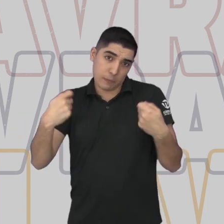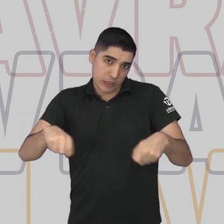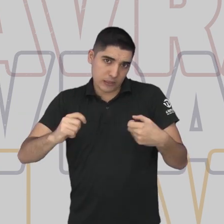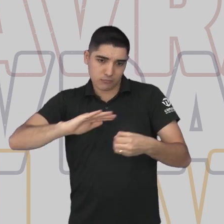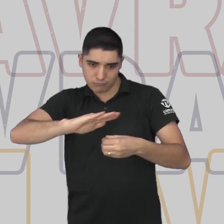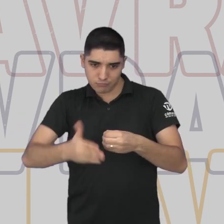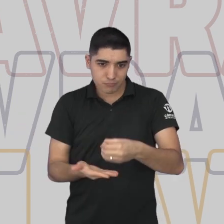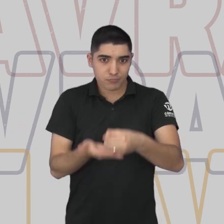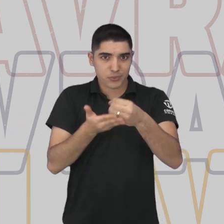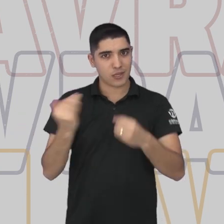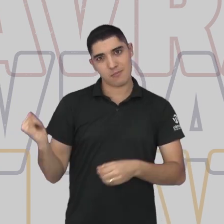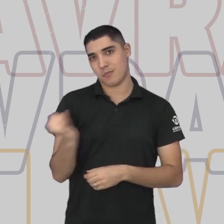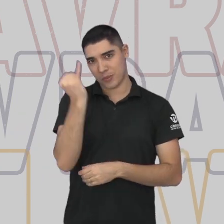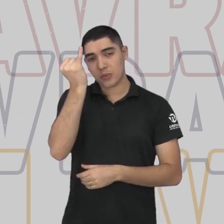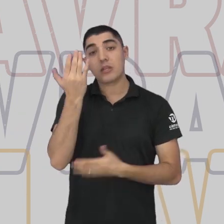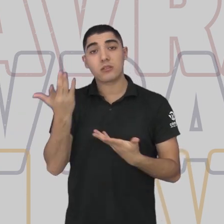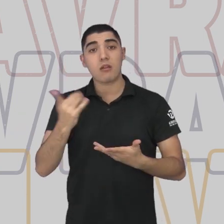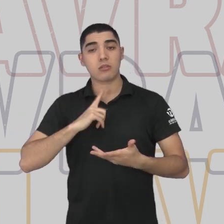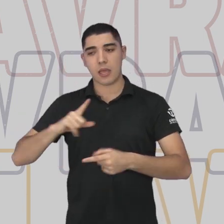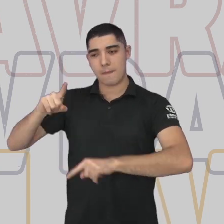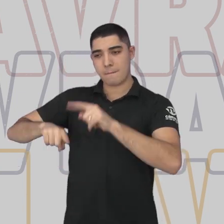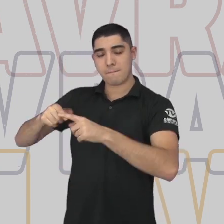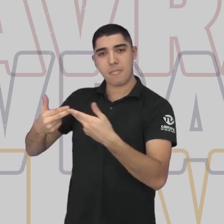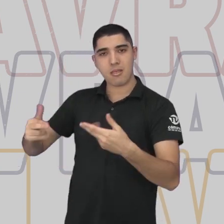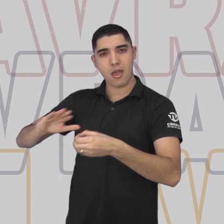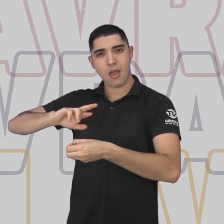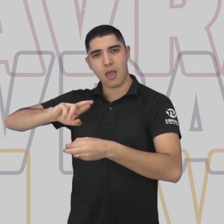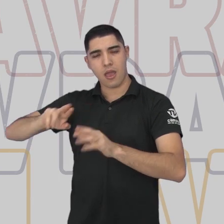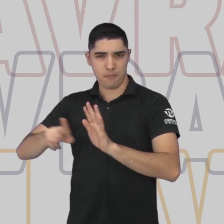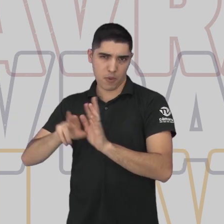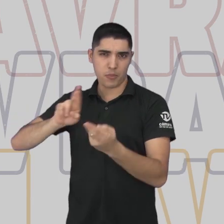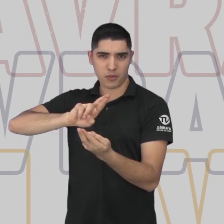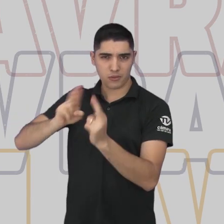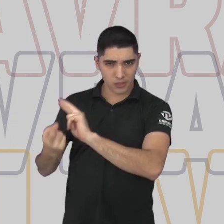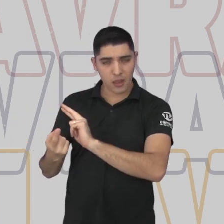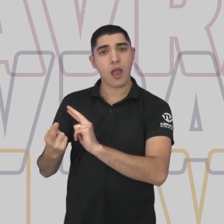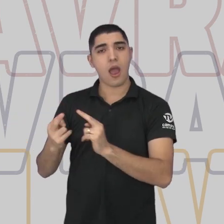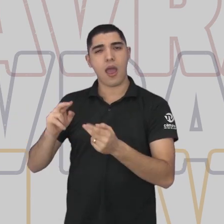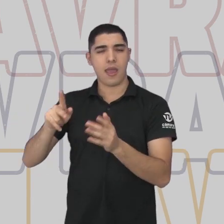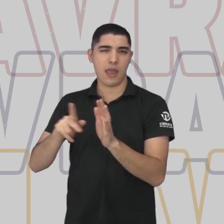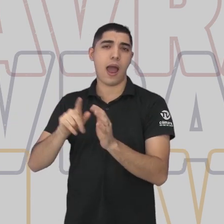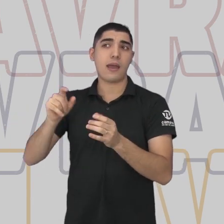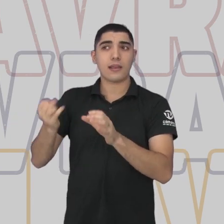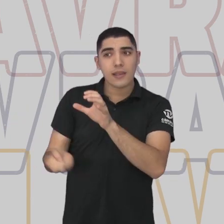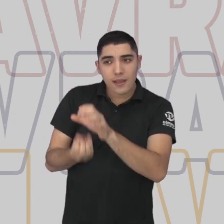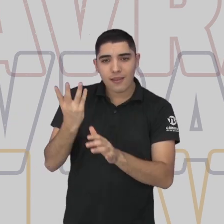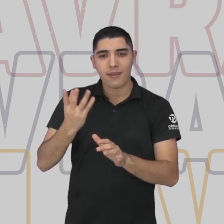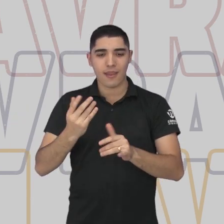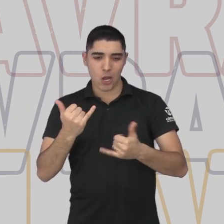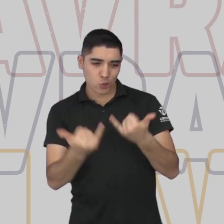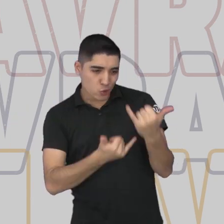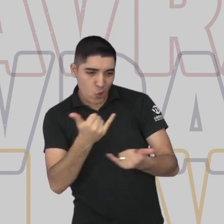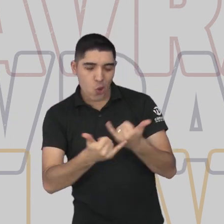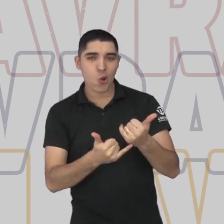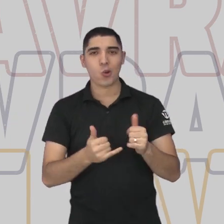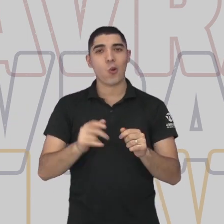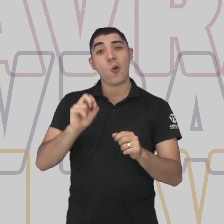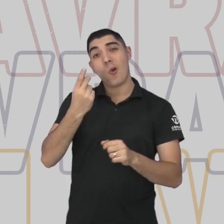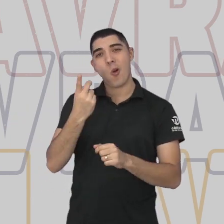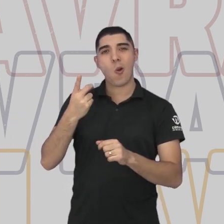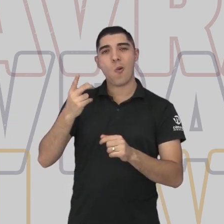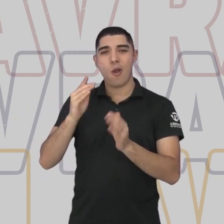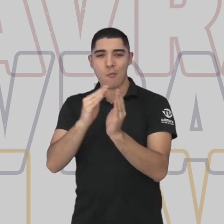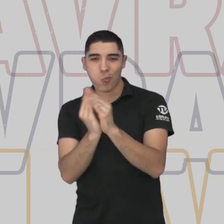ser sustentável, então aí pega material reciclável, cria um personagem, cria uma brincadeira, cria um jogo,